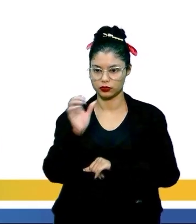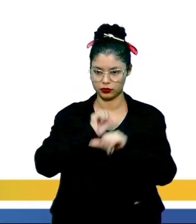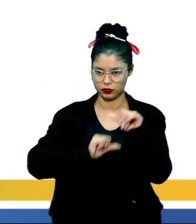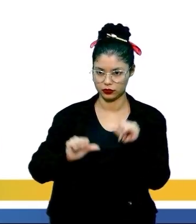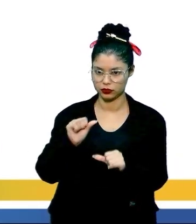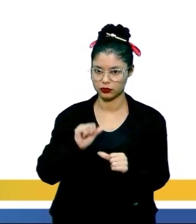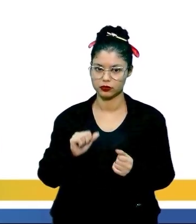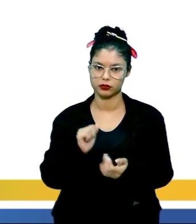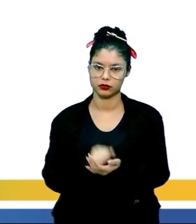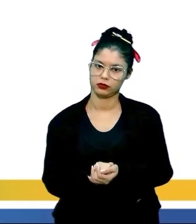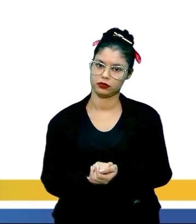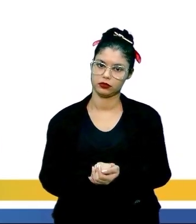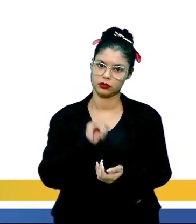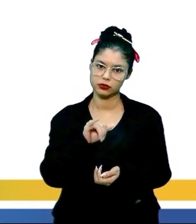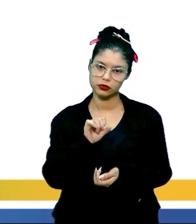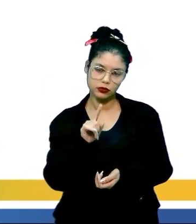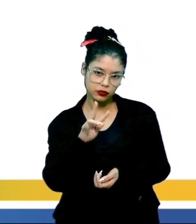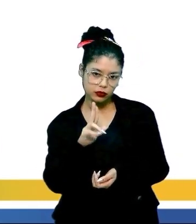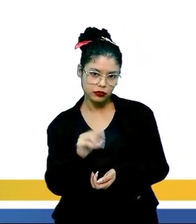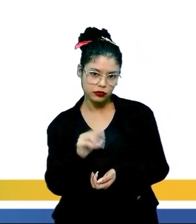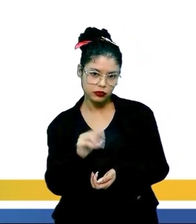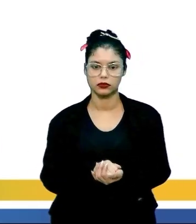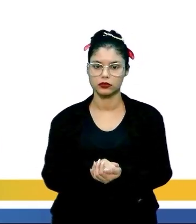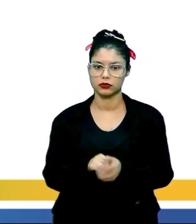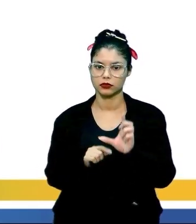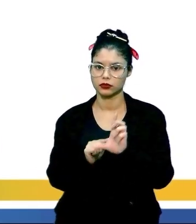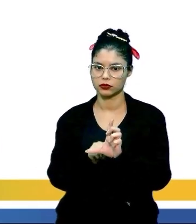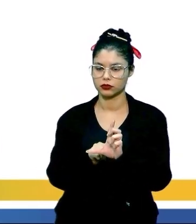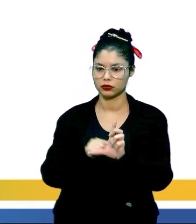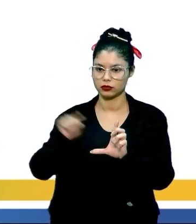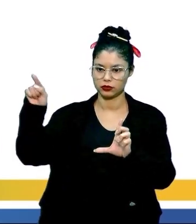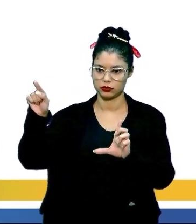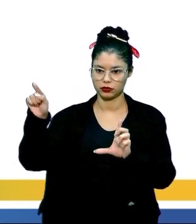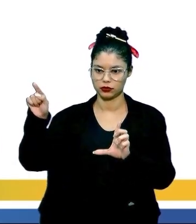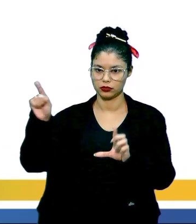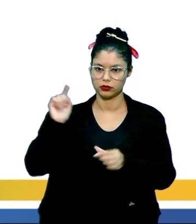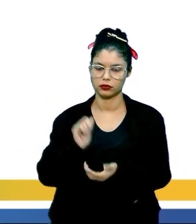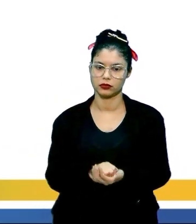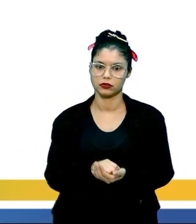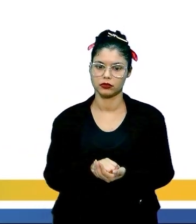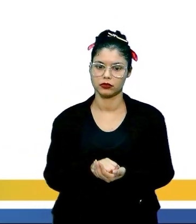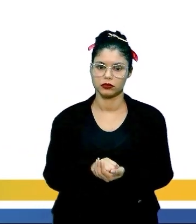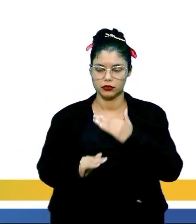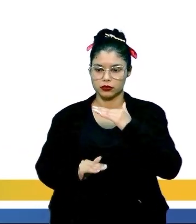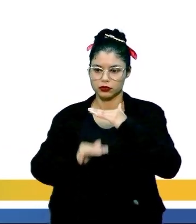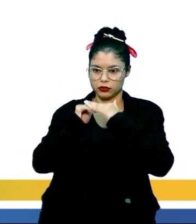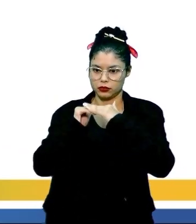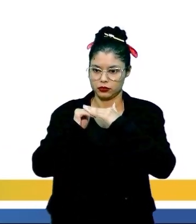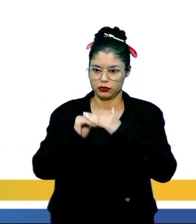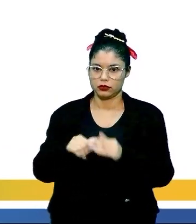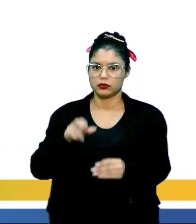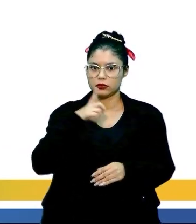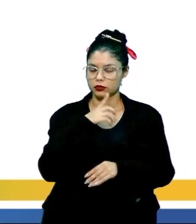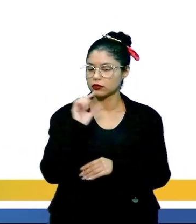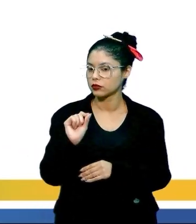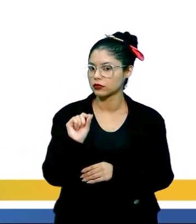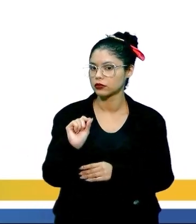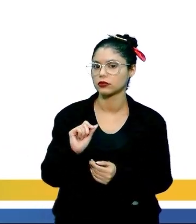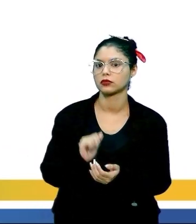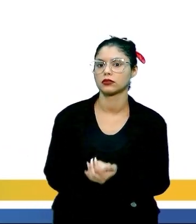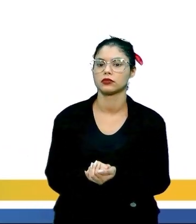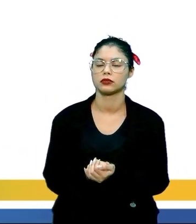transformação isobárica, a bárica vem de barômetro, né? Vem de pressão. Nós vamos ter, então,